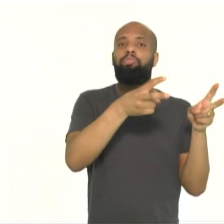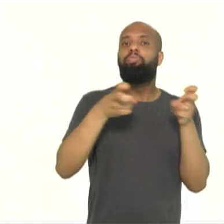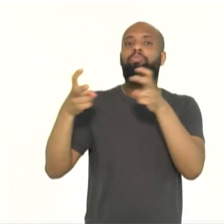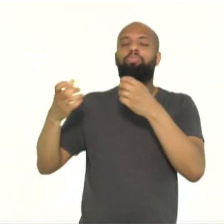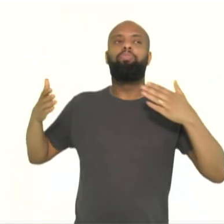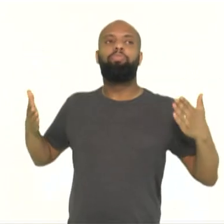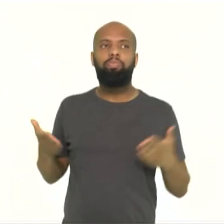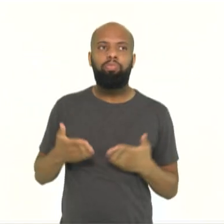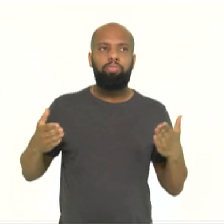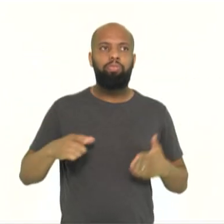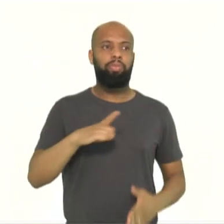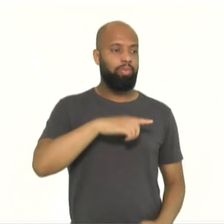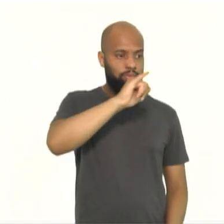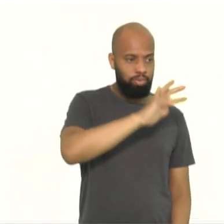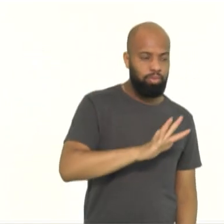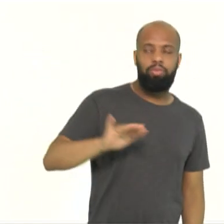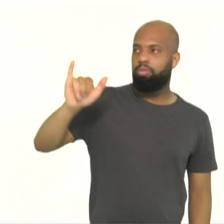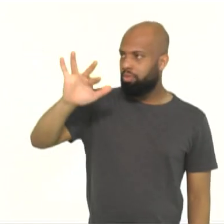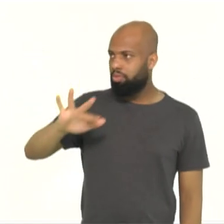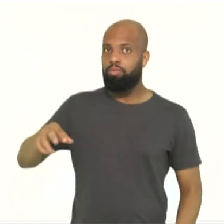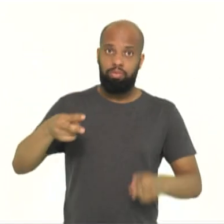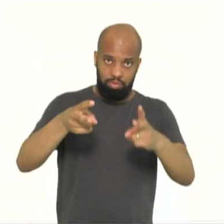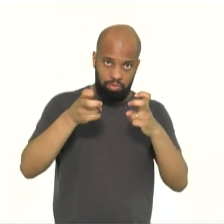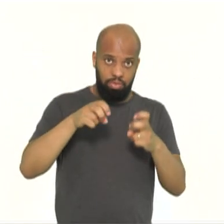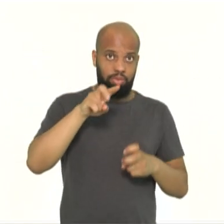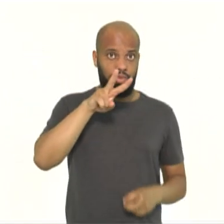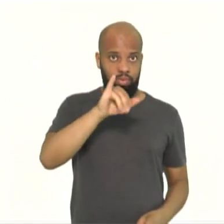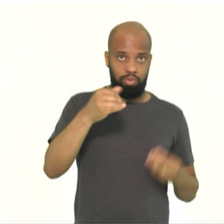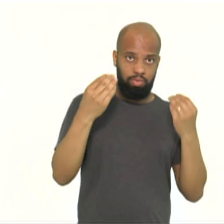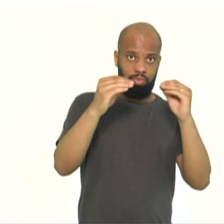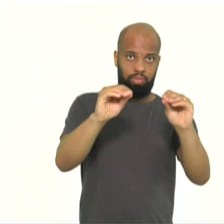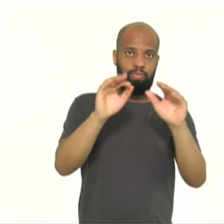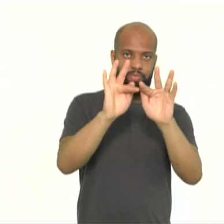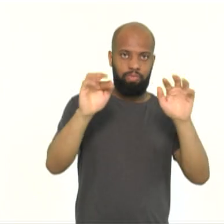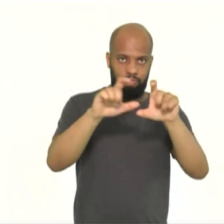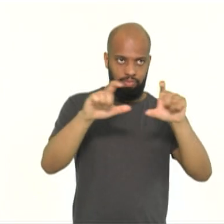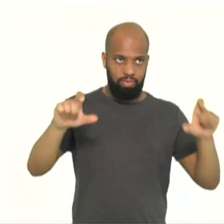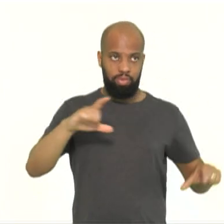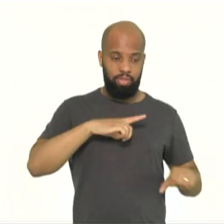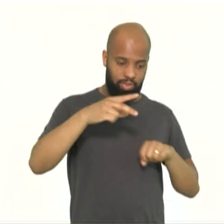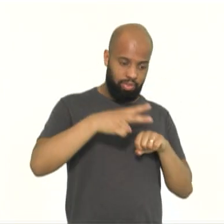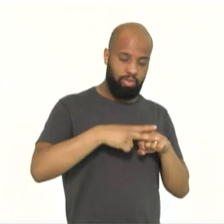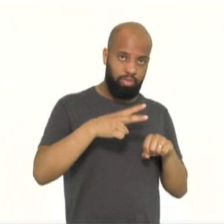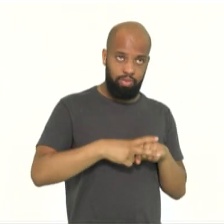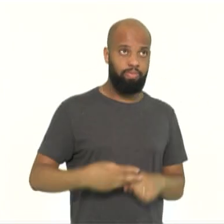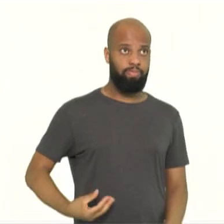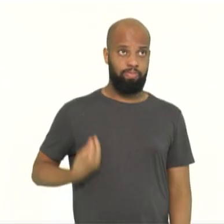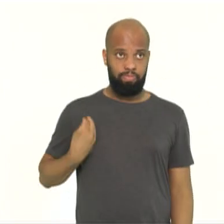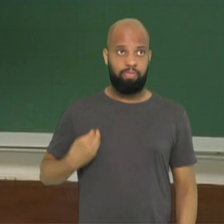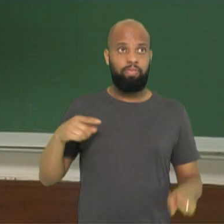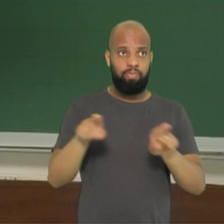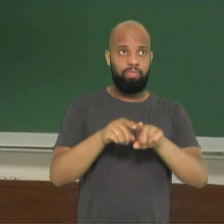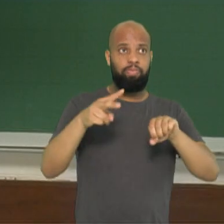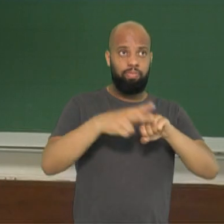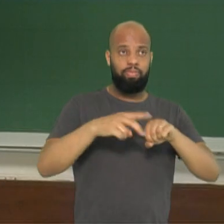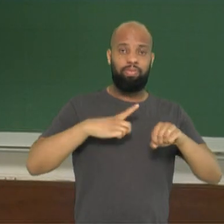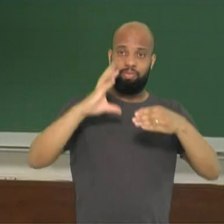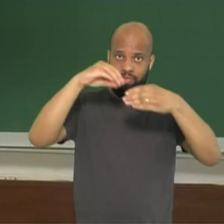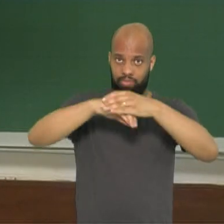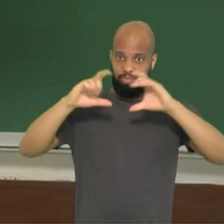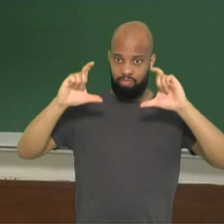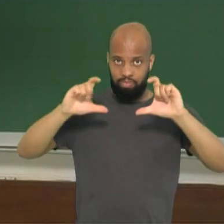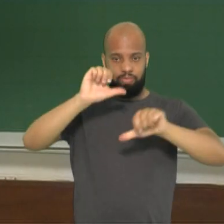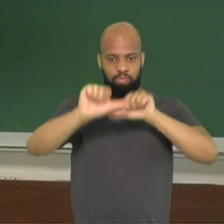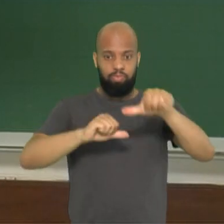observar as imagens e vai completar a frase com o verbo estar e com os verbos que estão